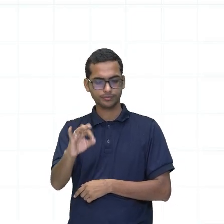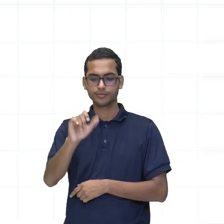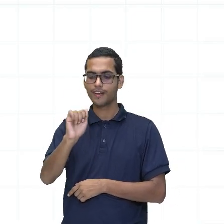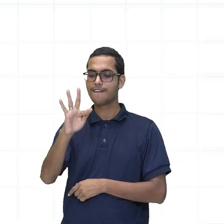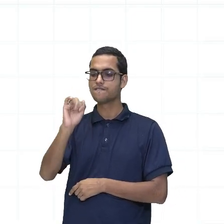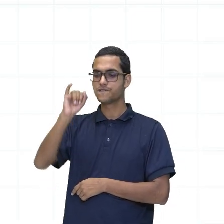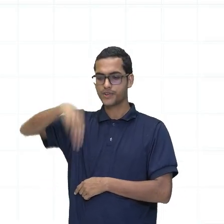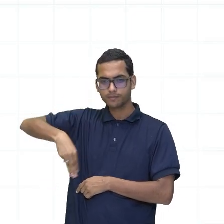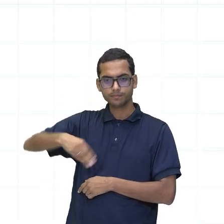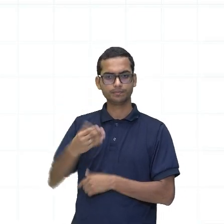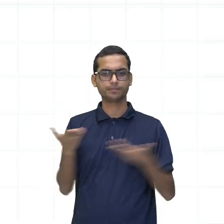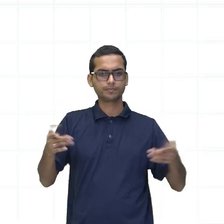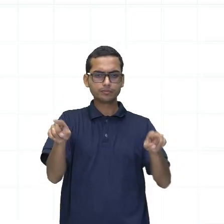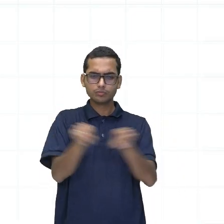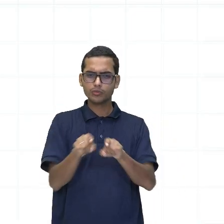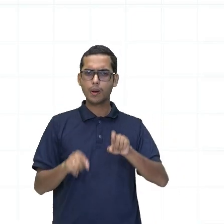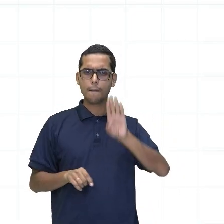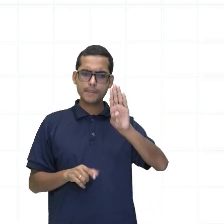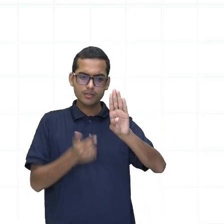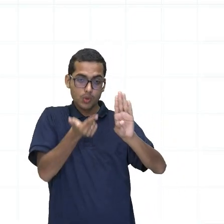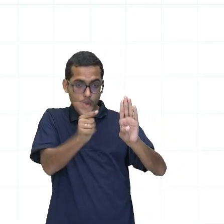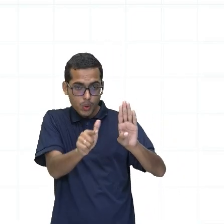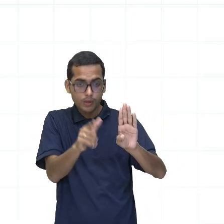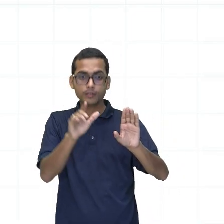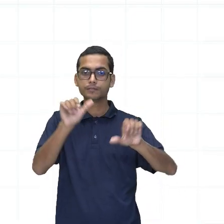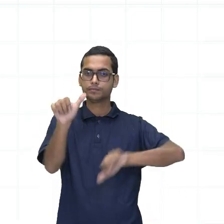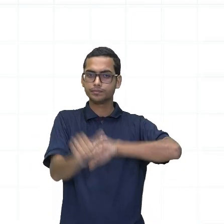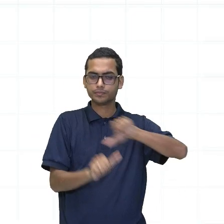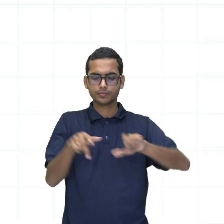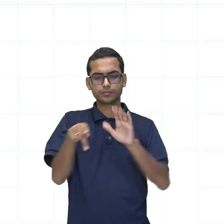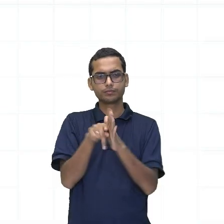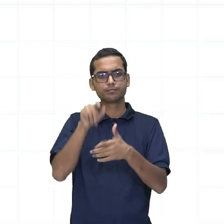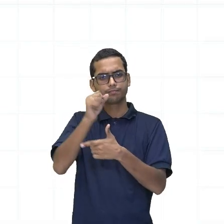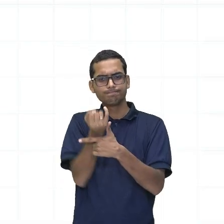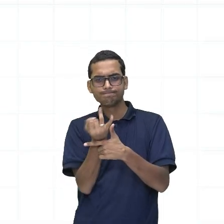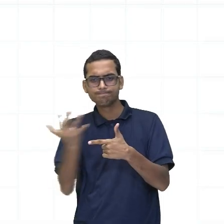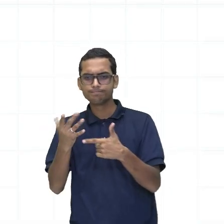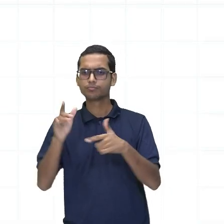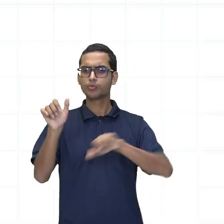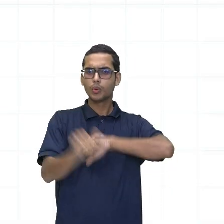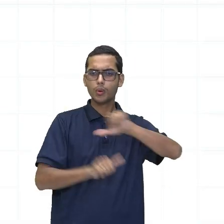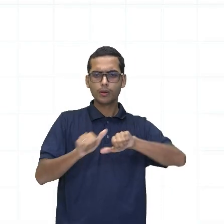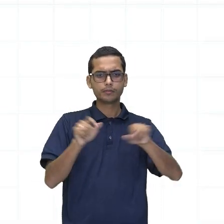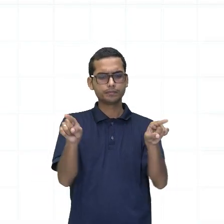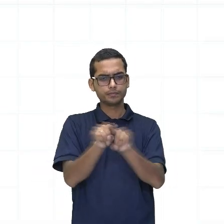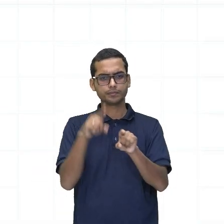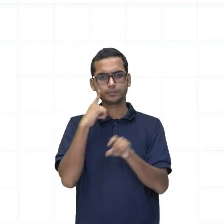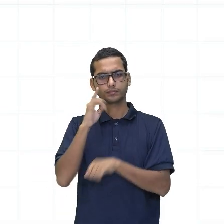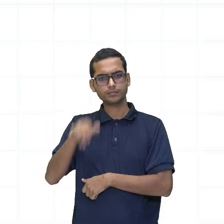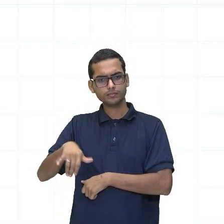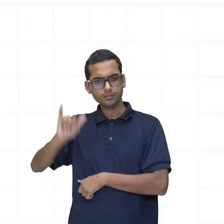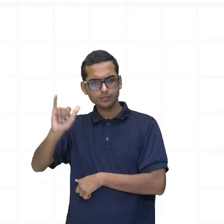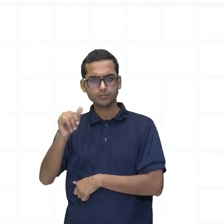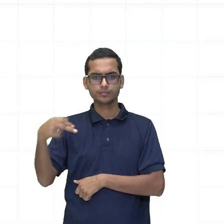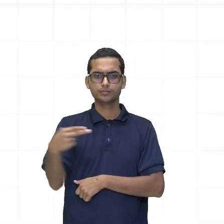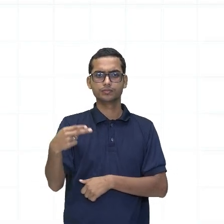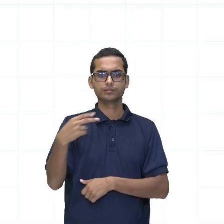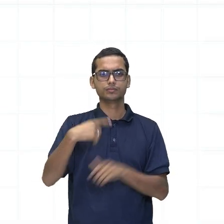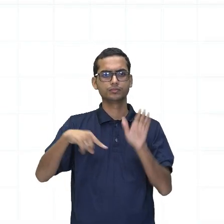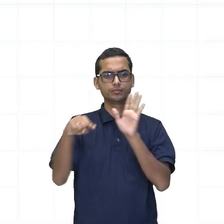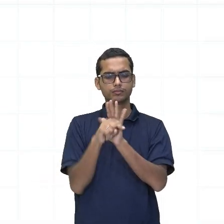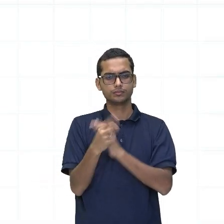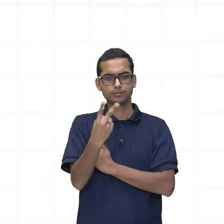coeficiente b, eu vou tirar esse 3 aqui da forma algébrica, a nossa função agora é só y é igual a menos 2x. O